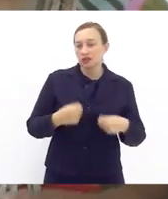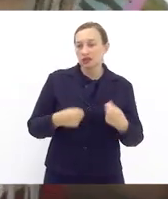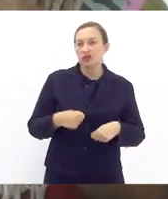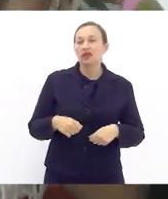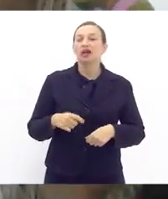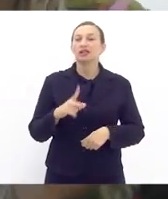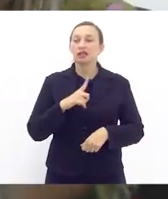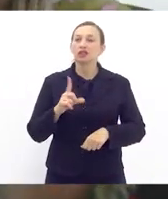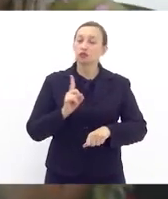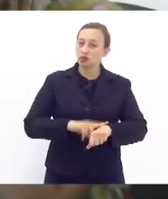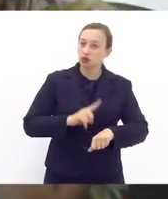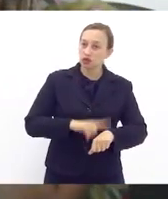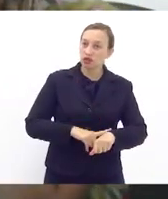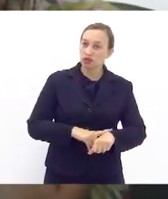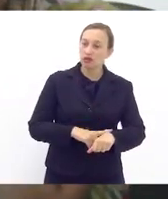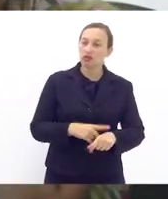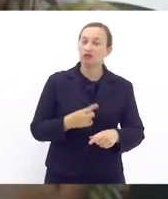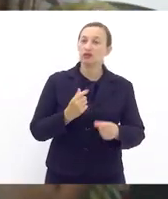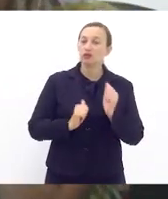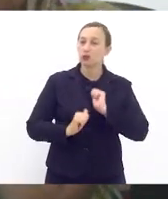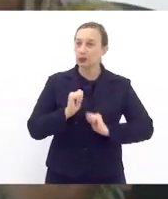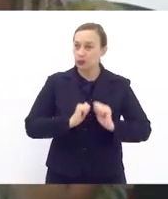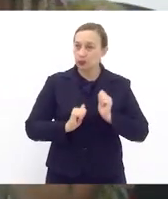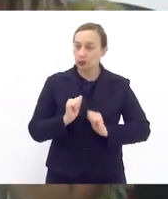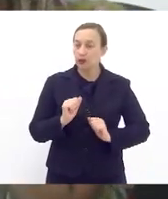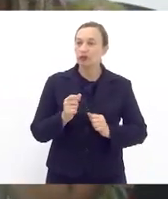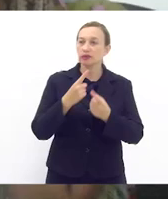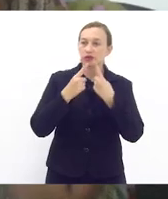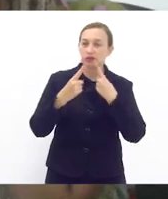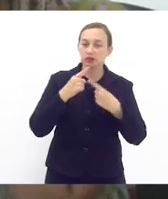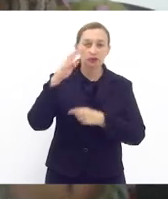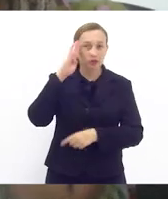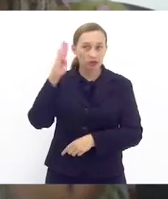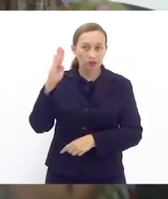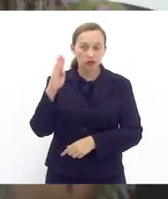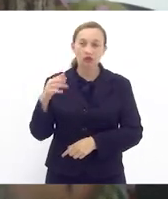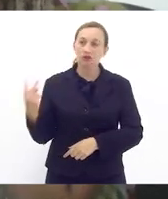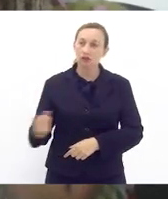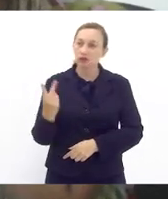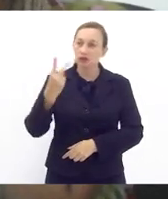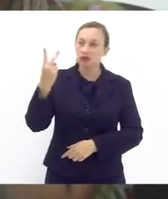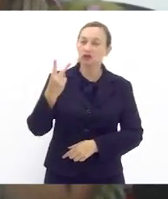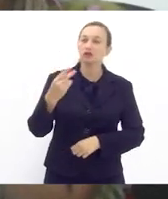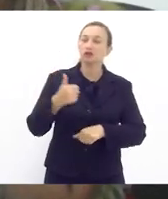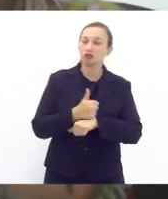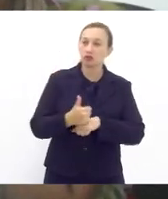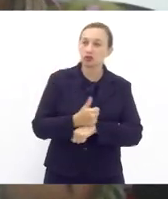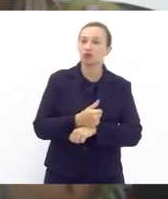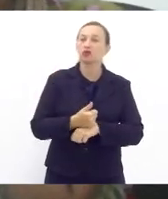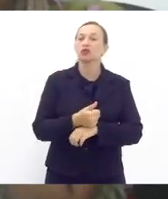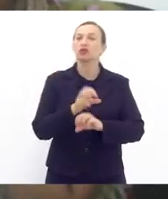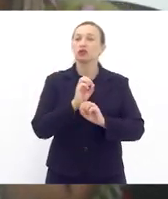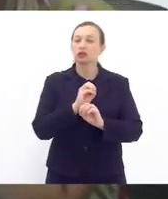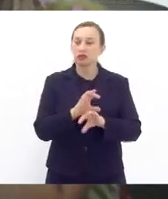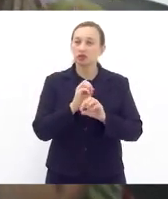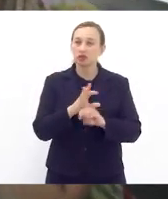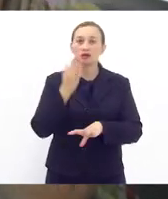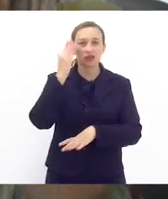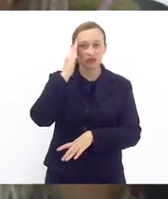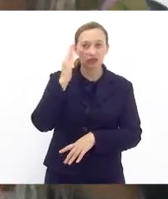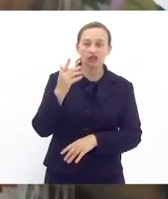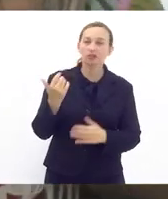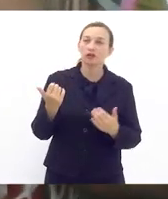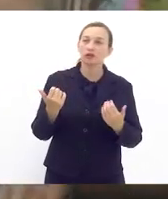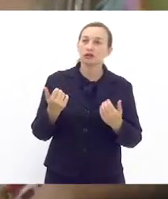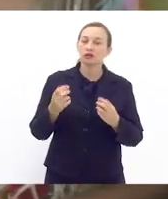do tempo fico esperançoso pela discussão e acho fundamental que a gente valorize os seus profissionais de educação entendendo que nós temos